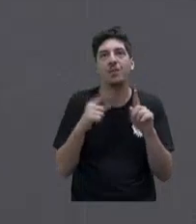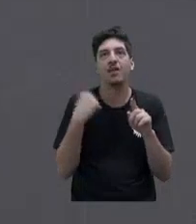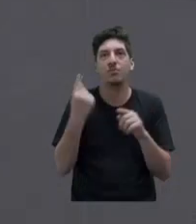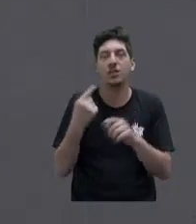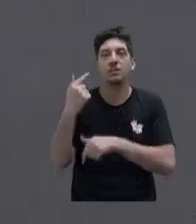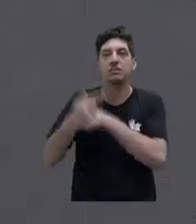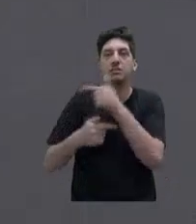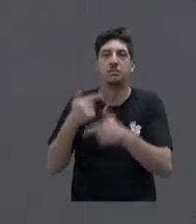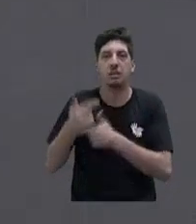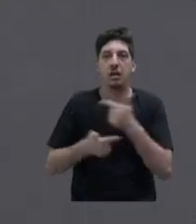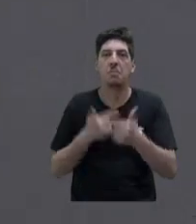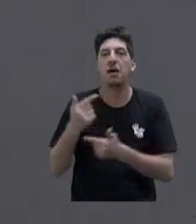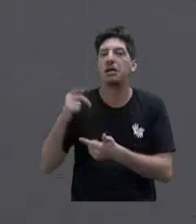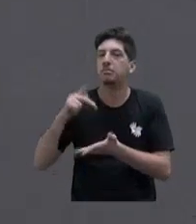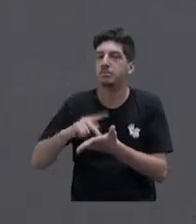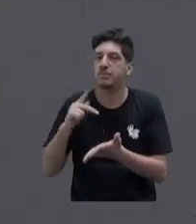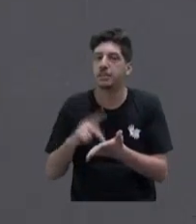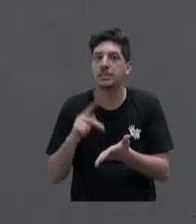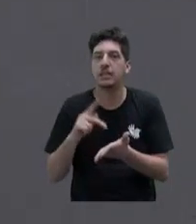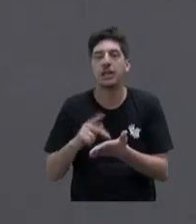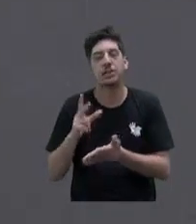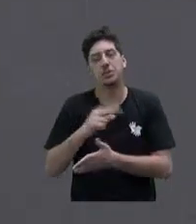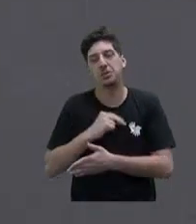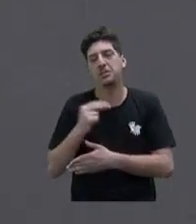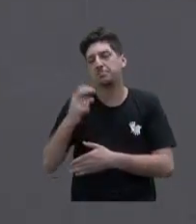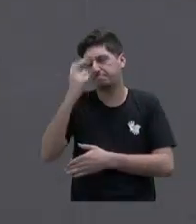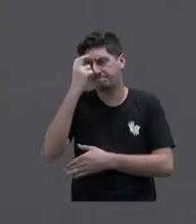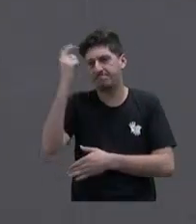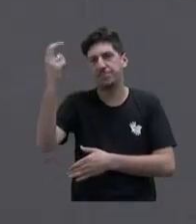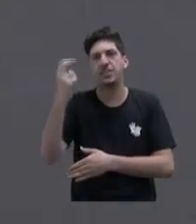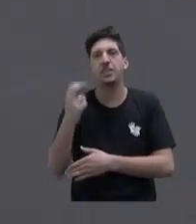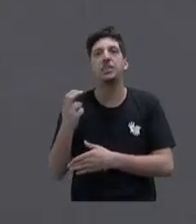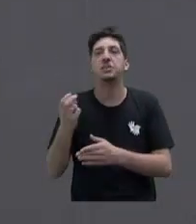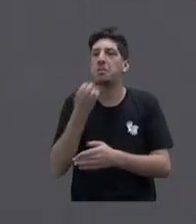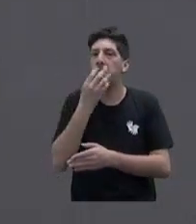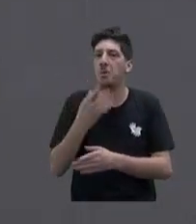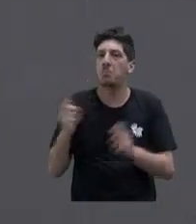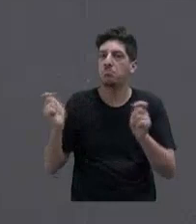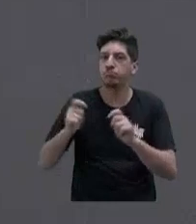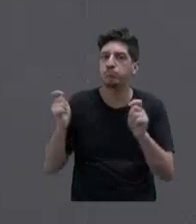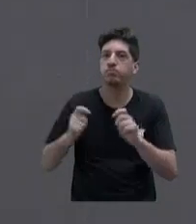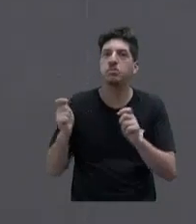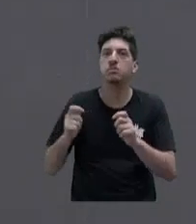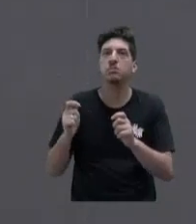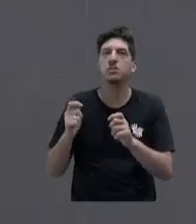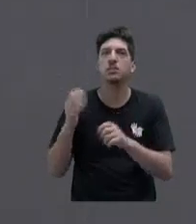feito assim, um trabalho realmente inteligente, primoroso, de buscar